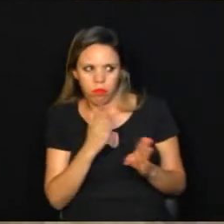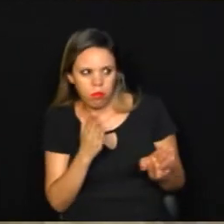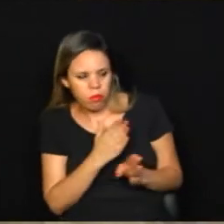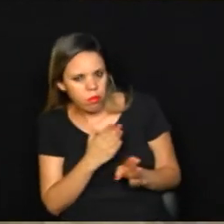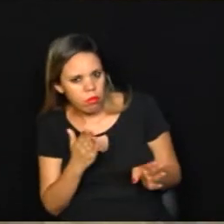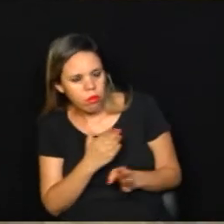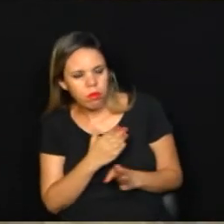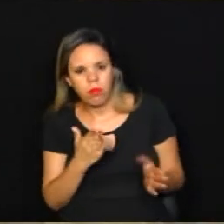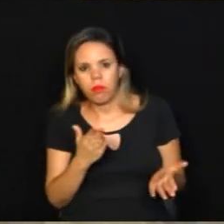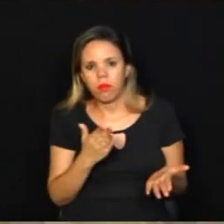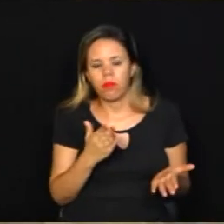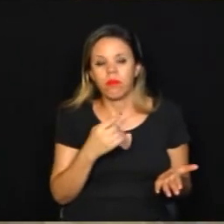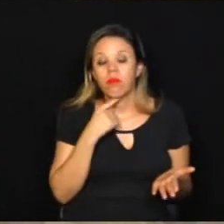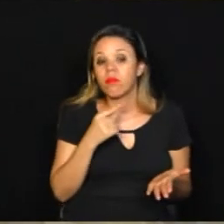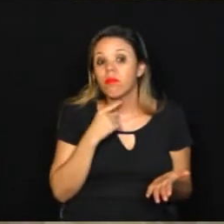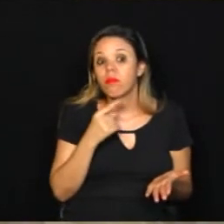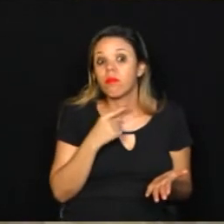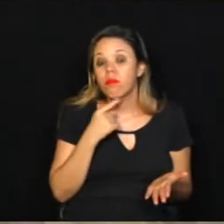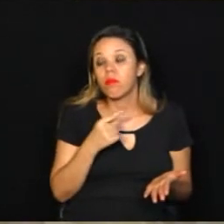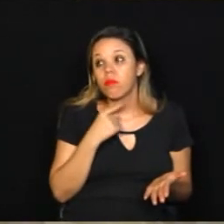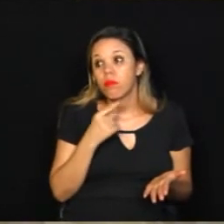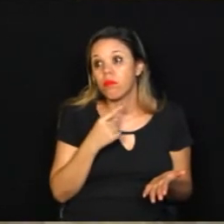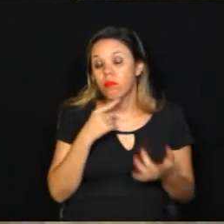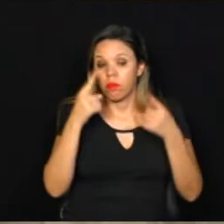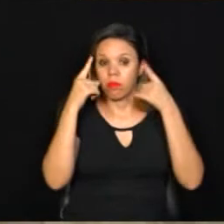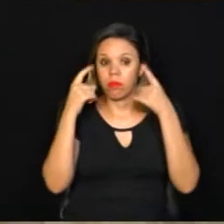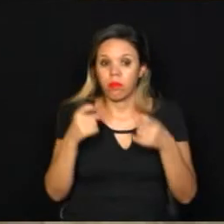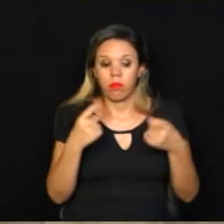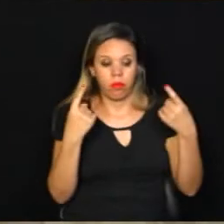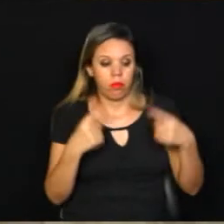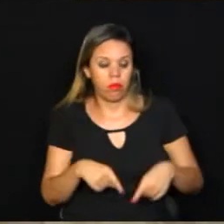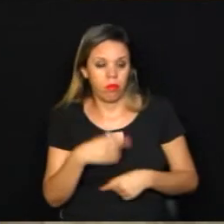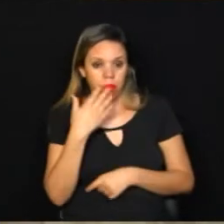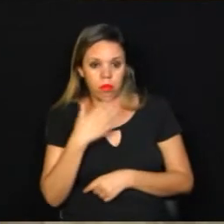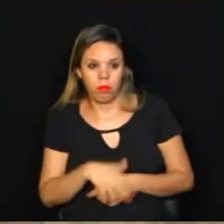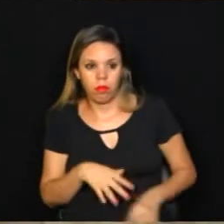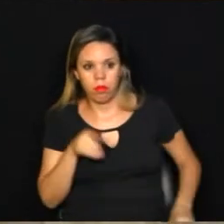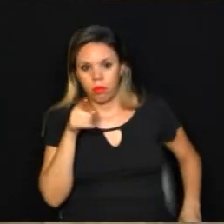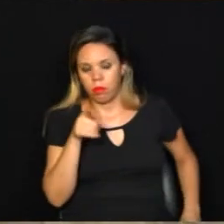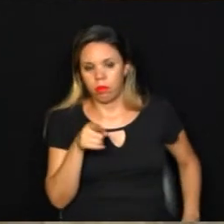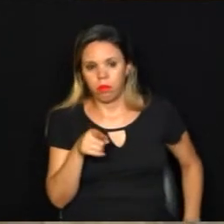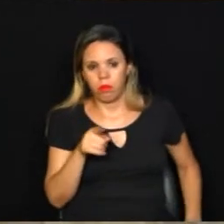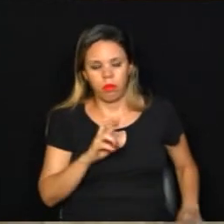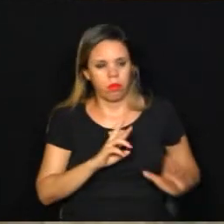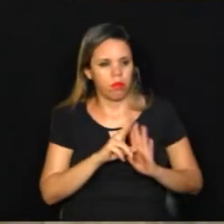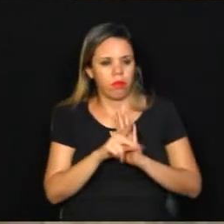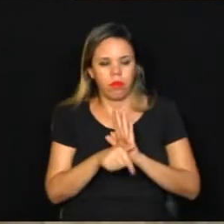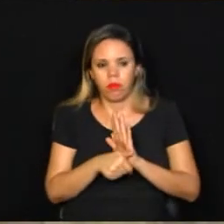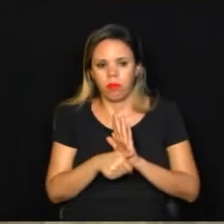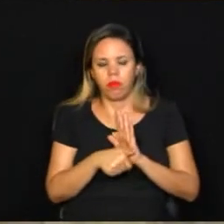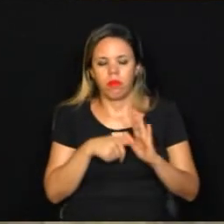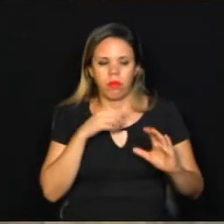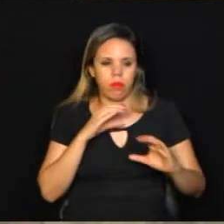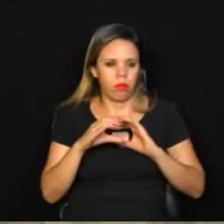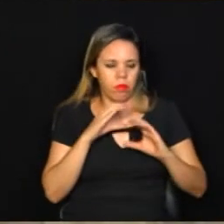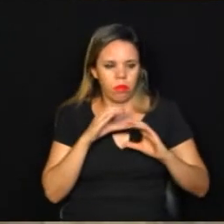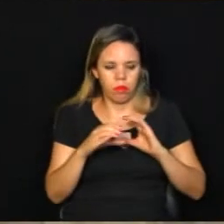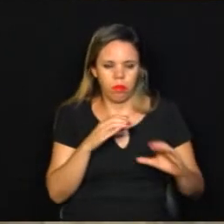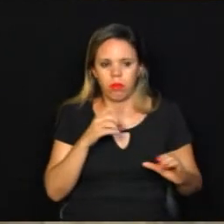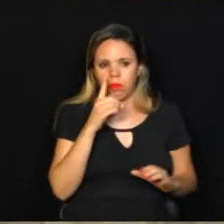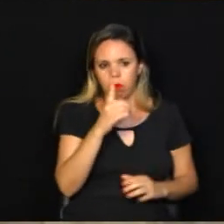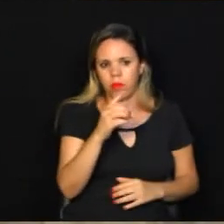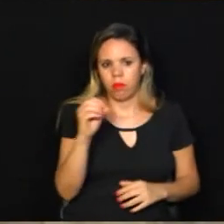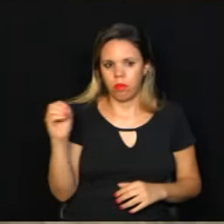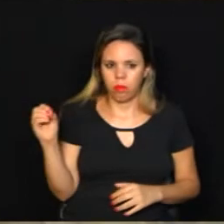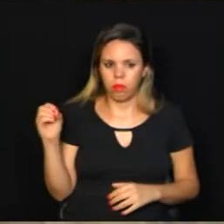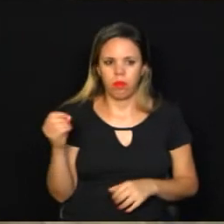que você fique em dúvida em relação à violência contra as crianças, você tem diversos canais, tem o Disque 100, procure